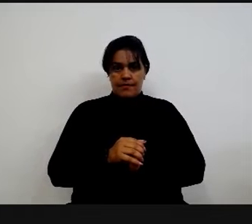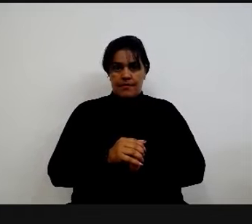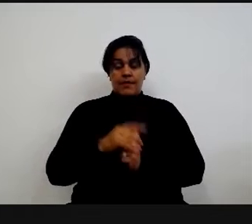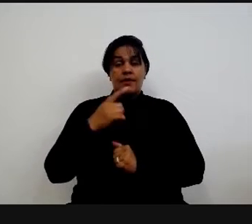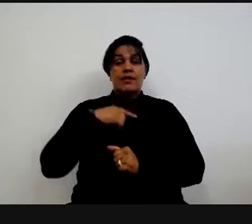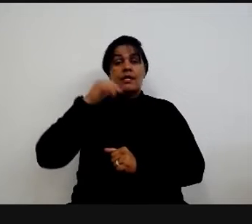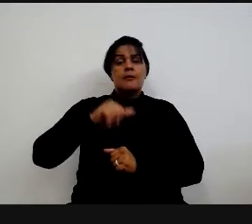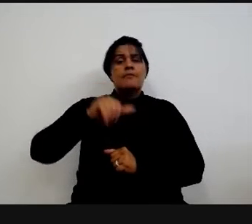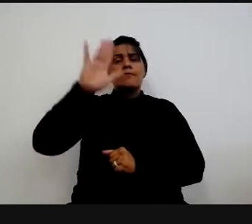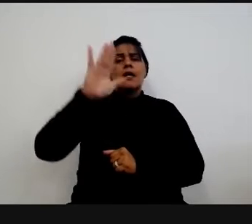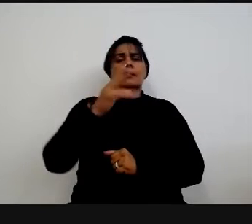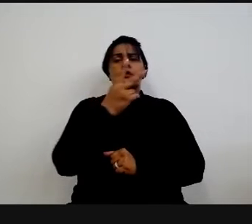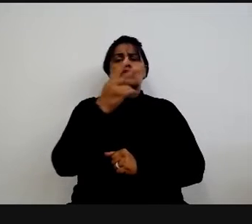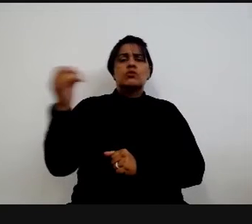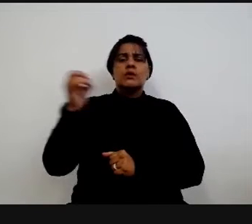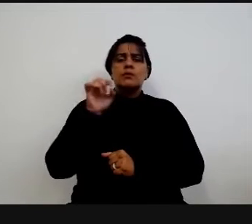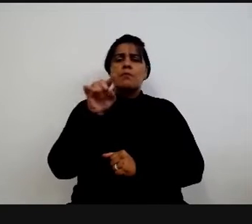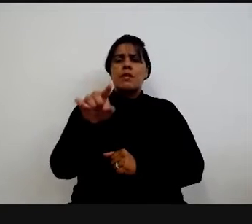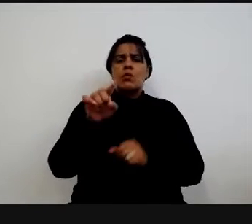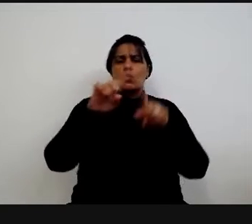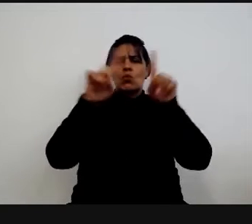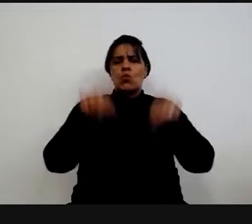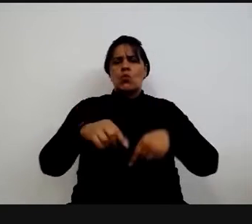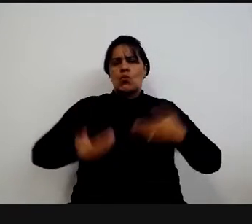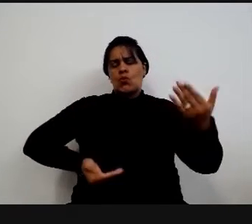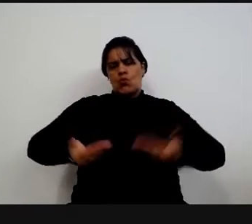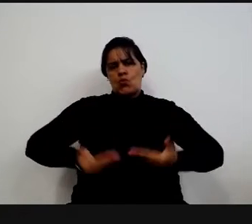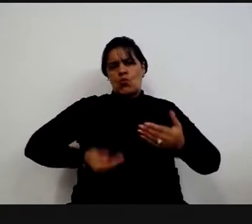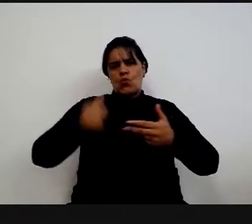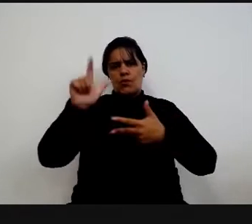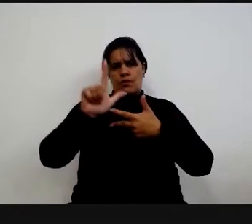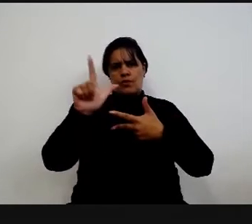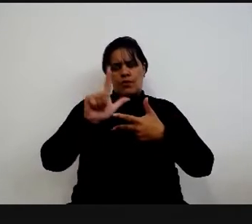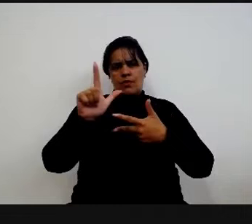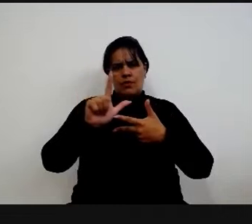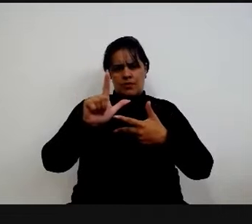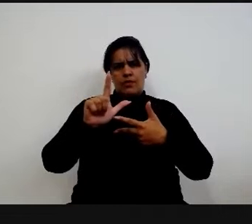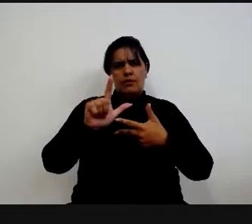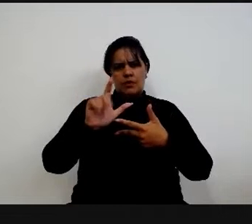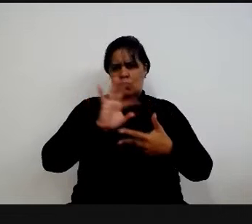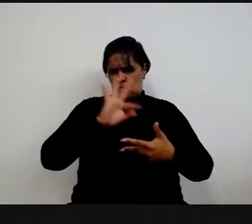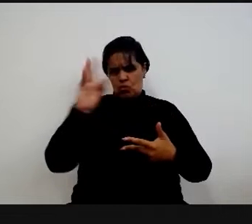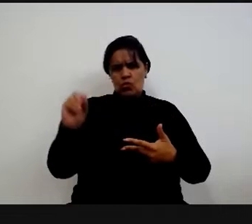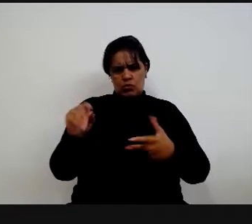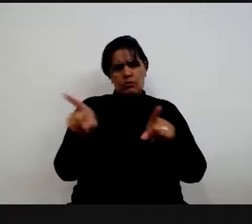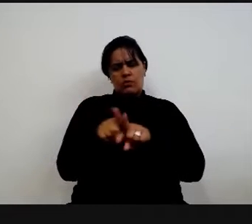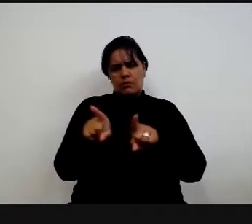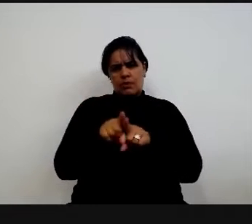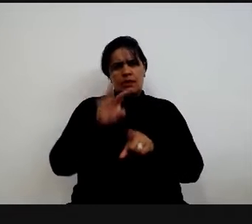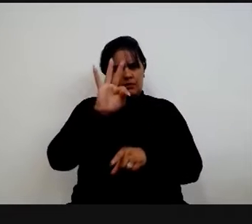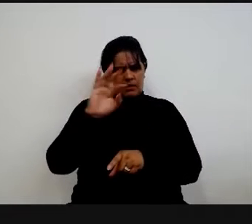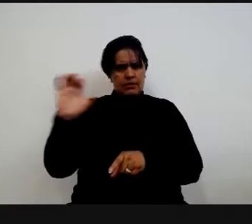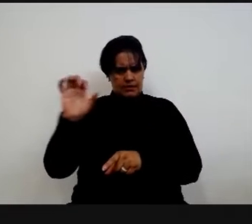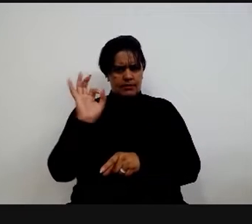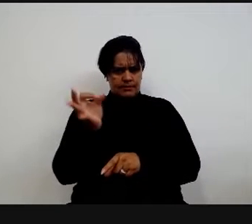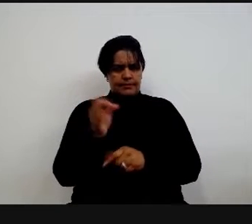Temos mais de 200 mil servidores no Poder Legislativo, e eu estou incluindo os tribunais de contas